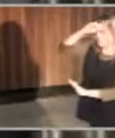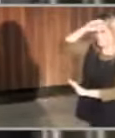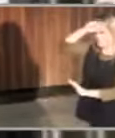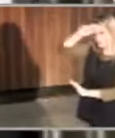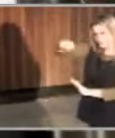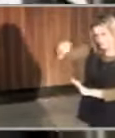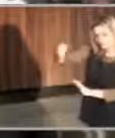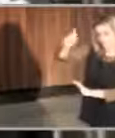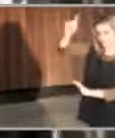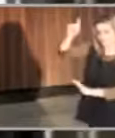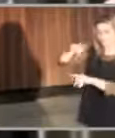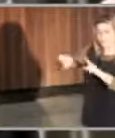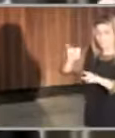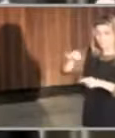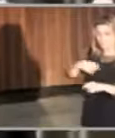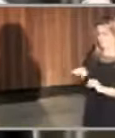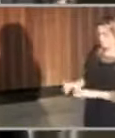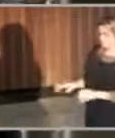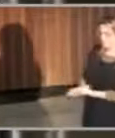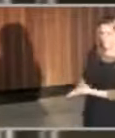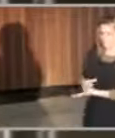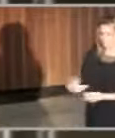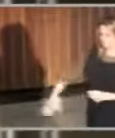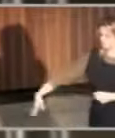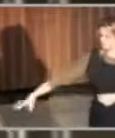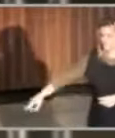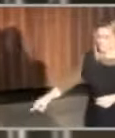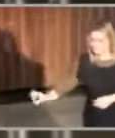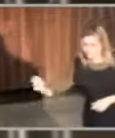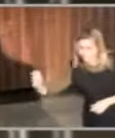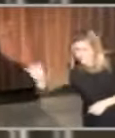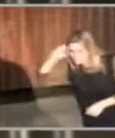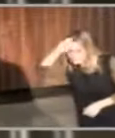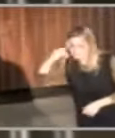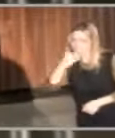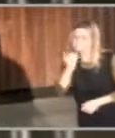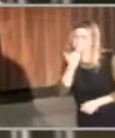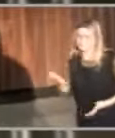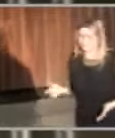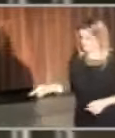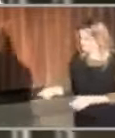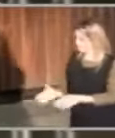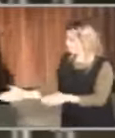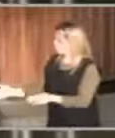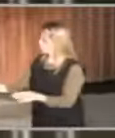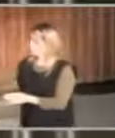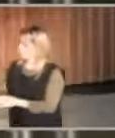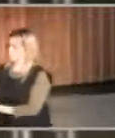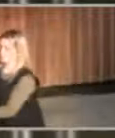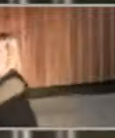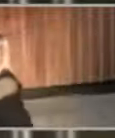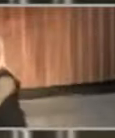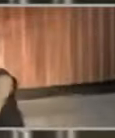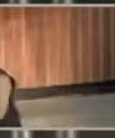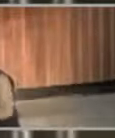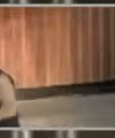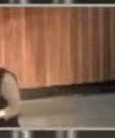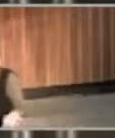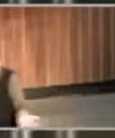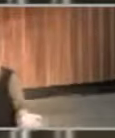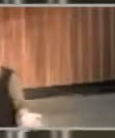terra eles vão perder o principal que é a graça de Deus o foco da família